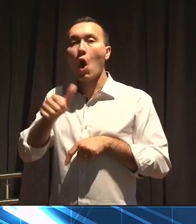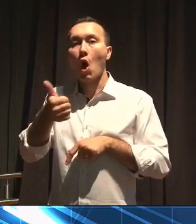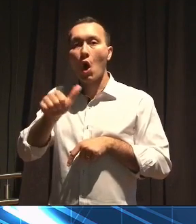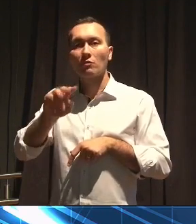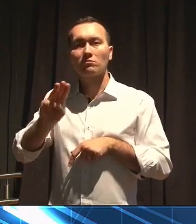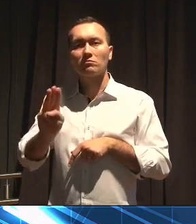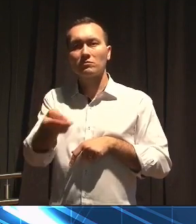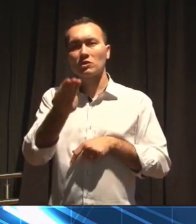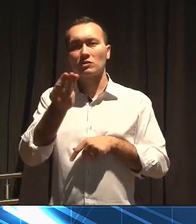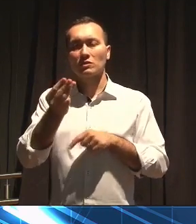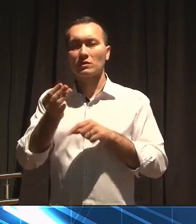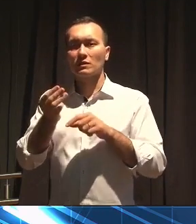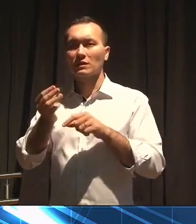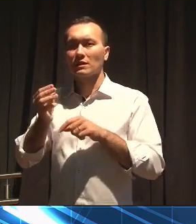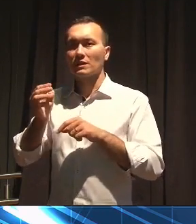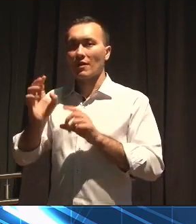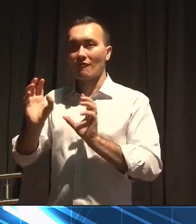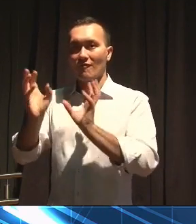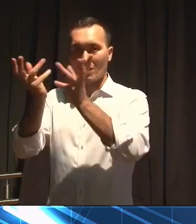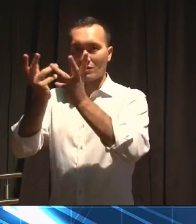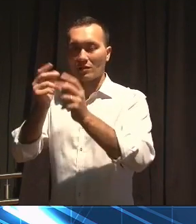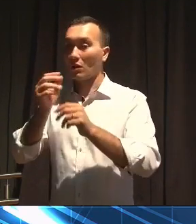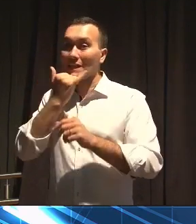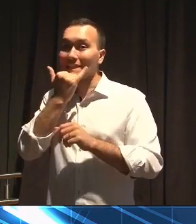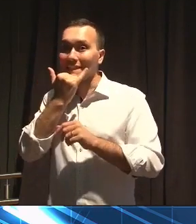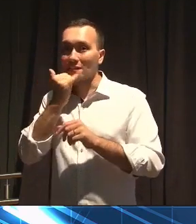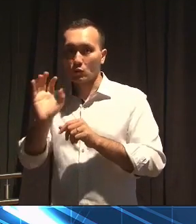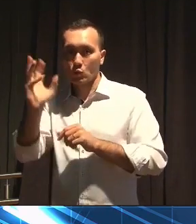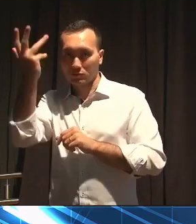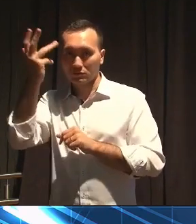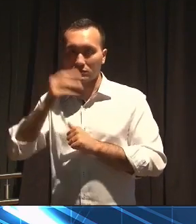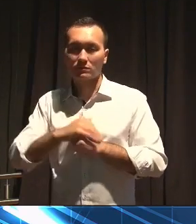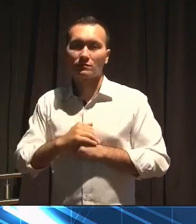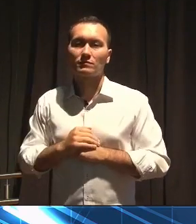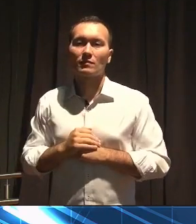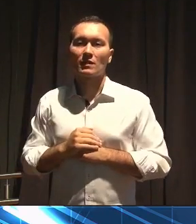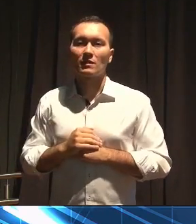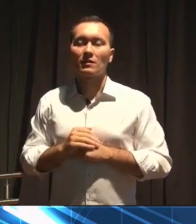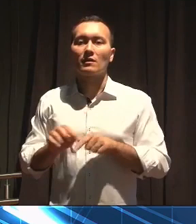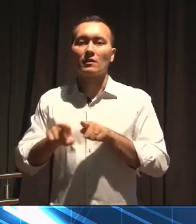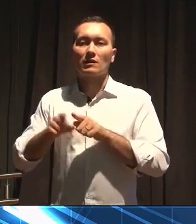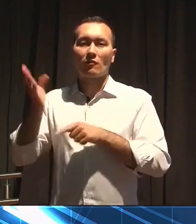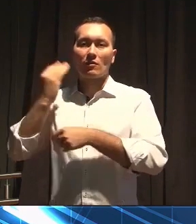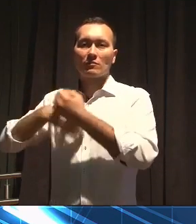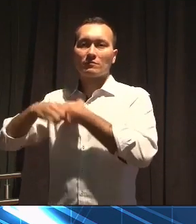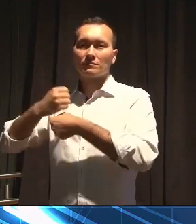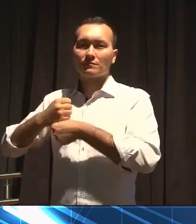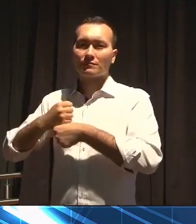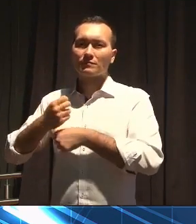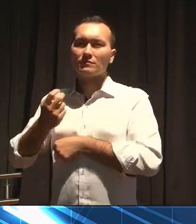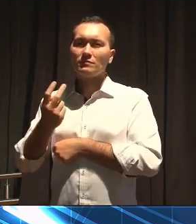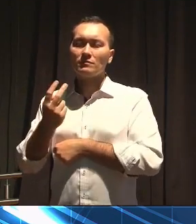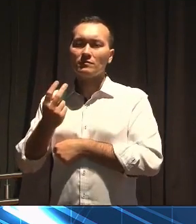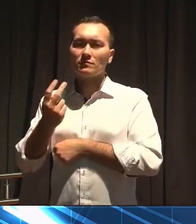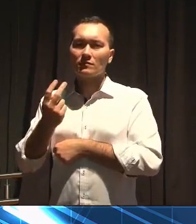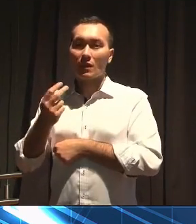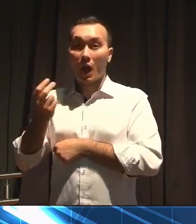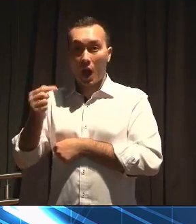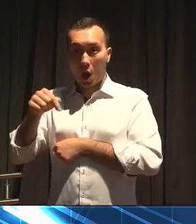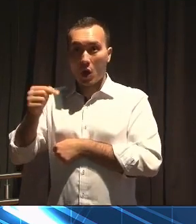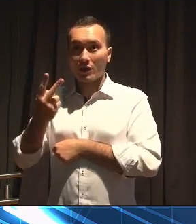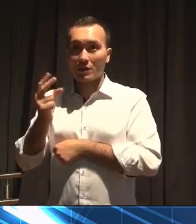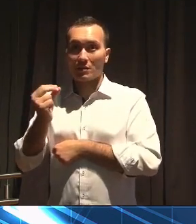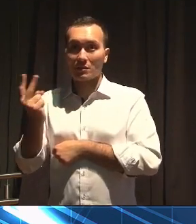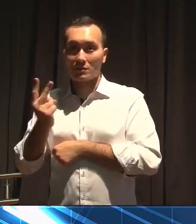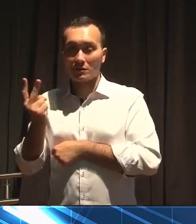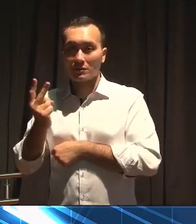E quando nós atingimos nosso melhor performance, que foi em julho de 2022, nós tivemos uma redução de 30%,